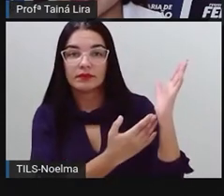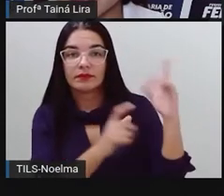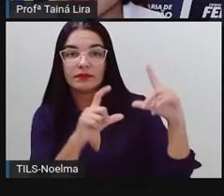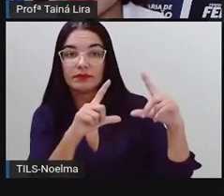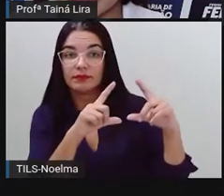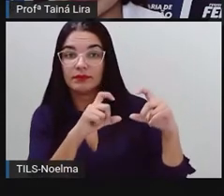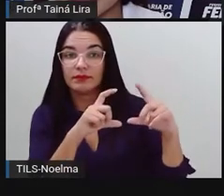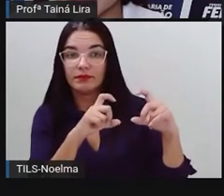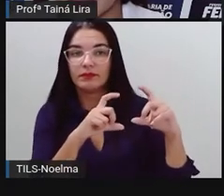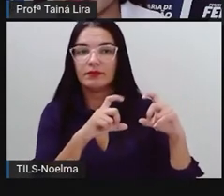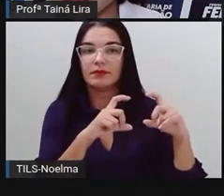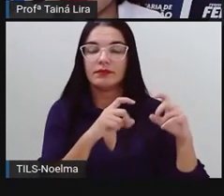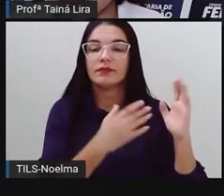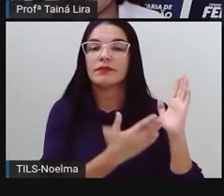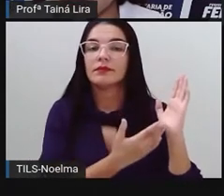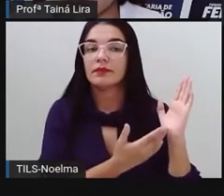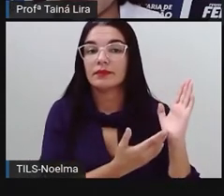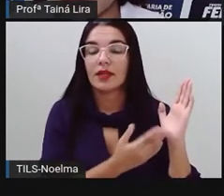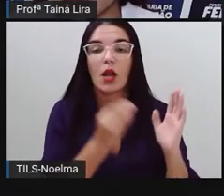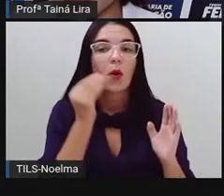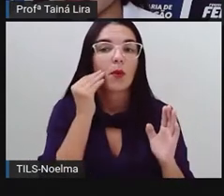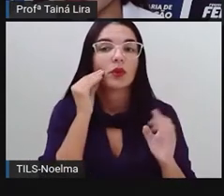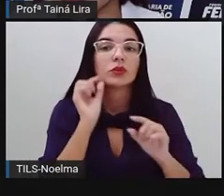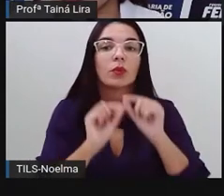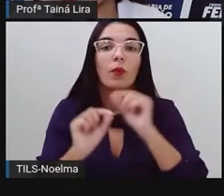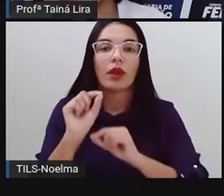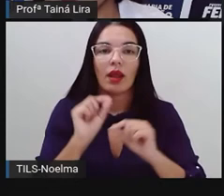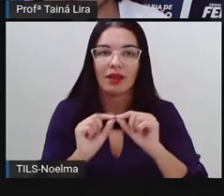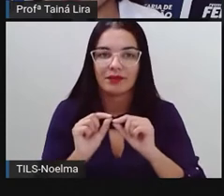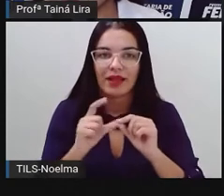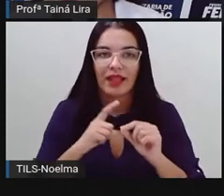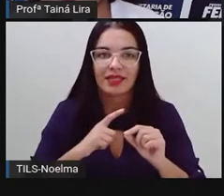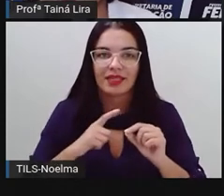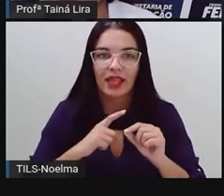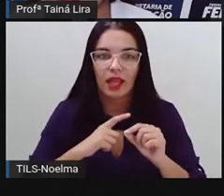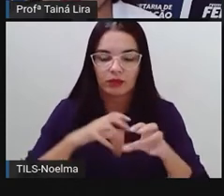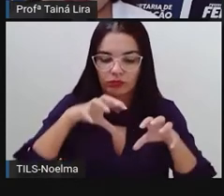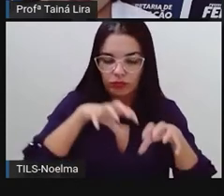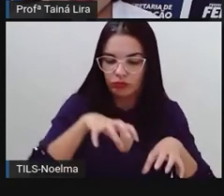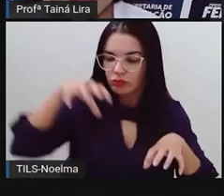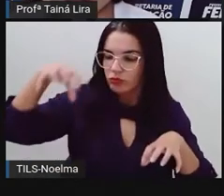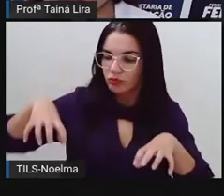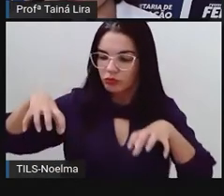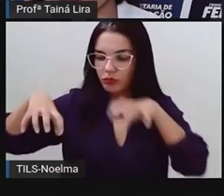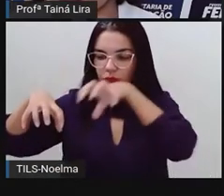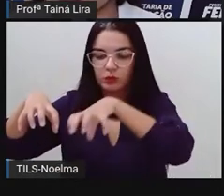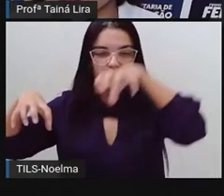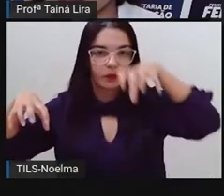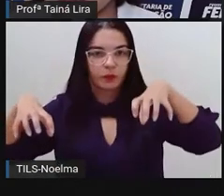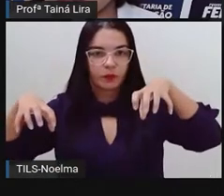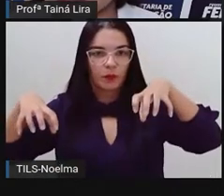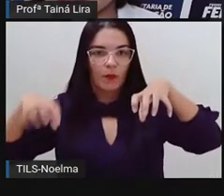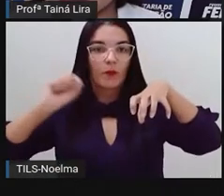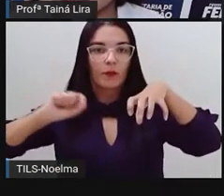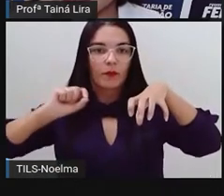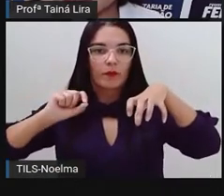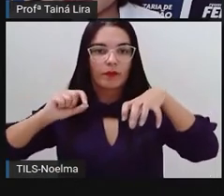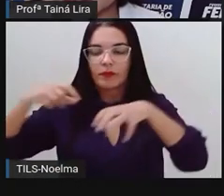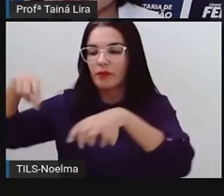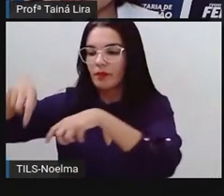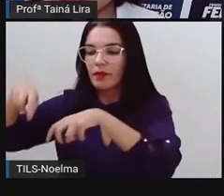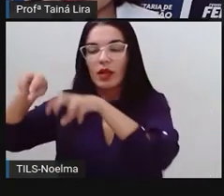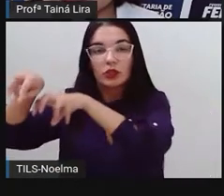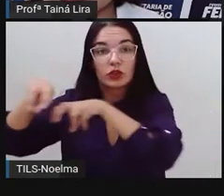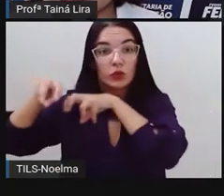desse lado aqui a zona rural Então como é que eu sei troca aqui é uma zona rural observa em